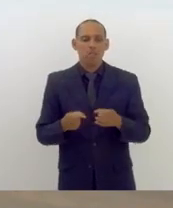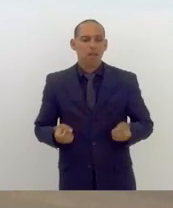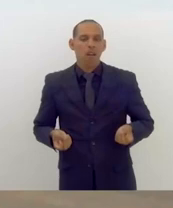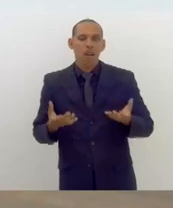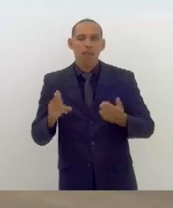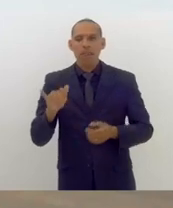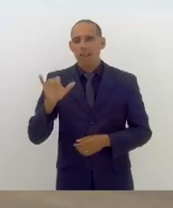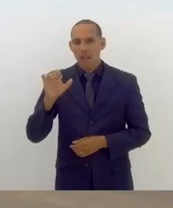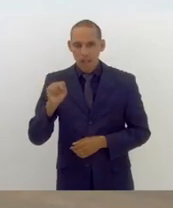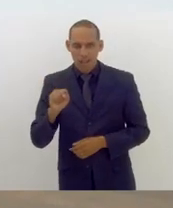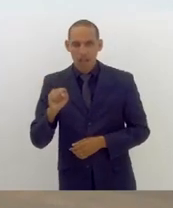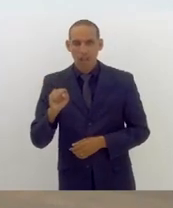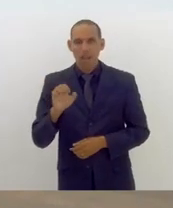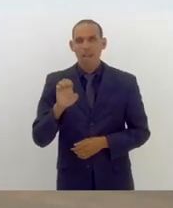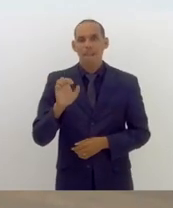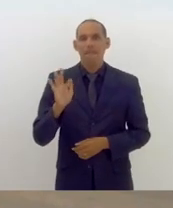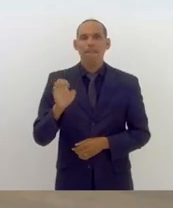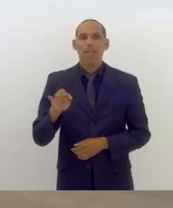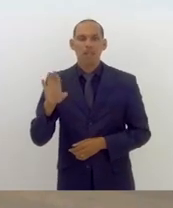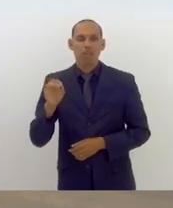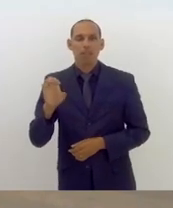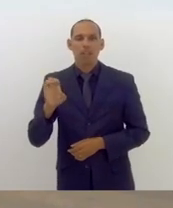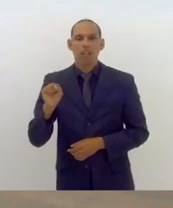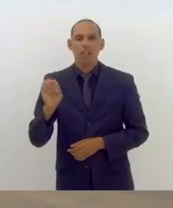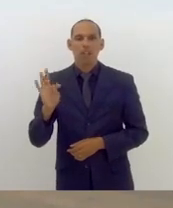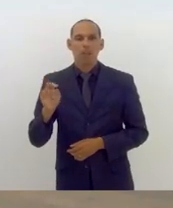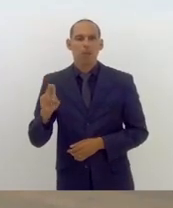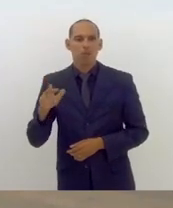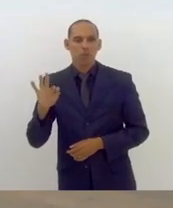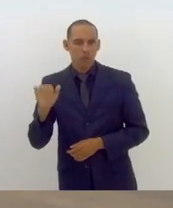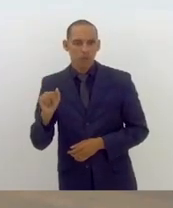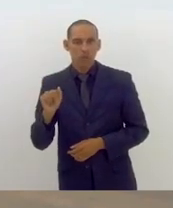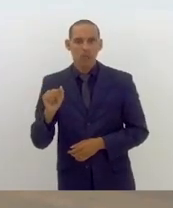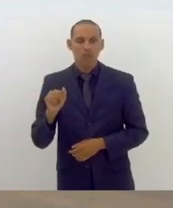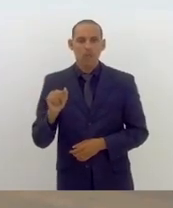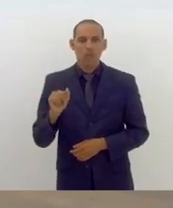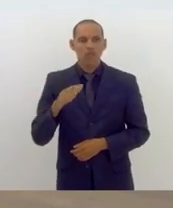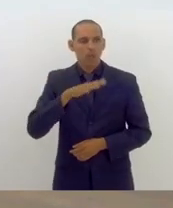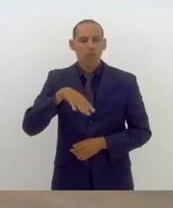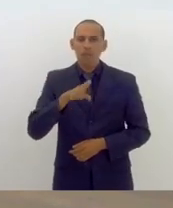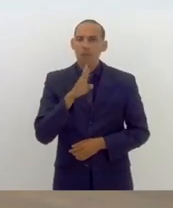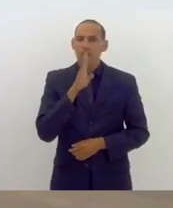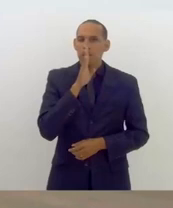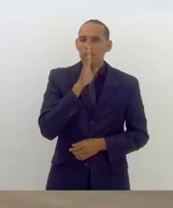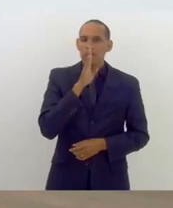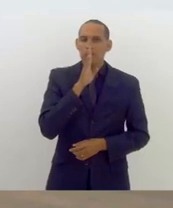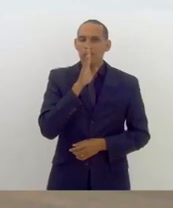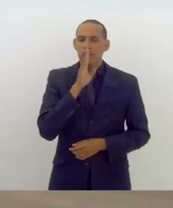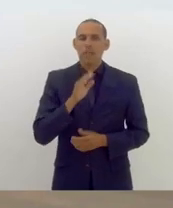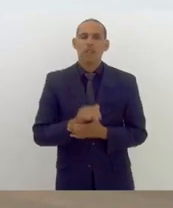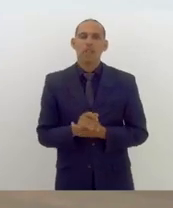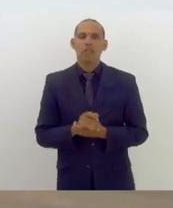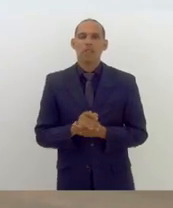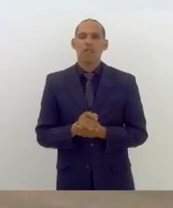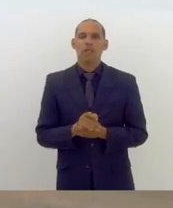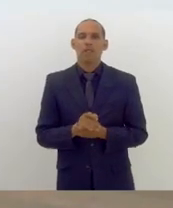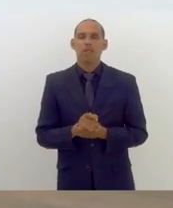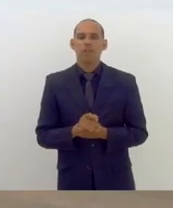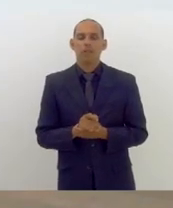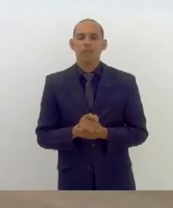efeito estufa da atmosfera da cidade do Rio de Janeiro e aí a prefeitura se silencia diante dessa situação